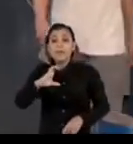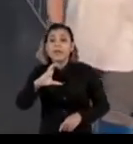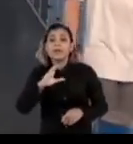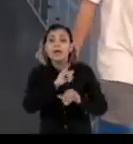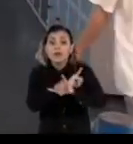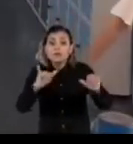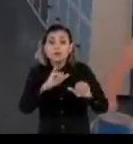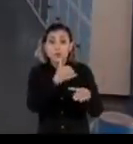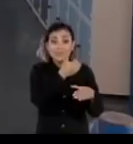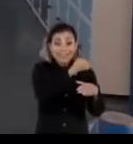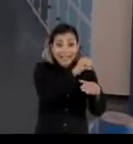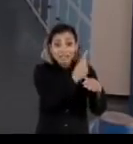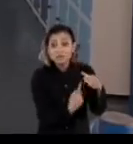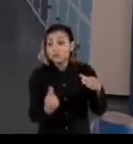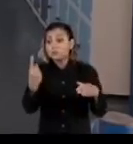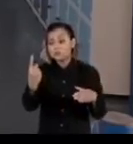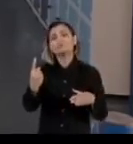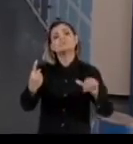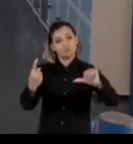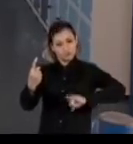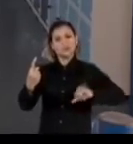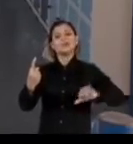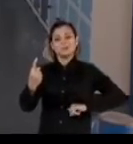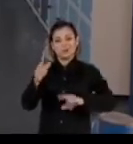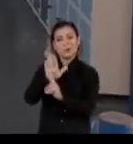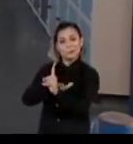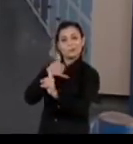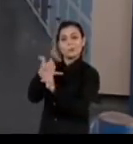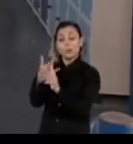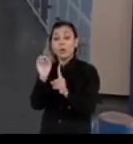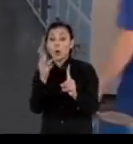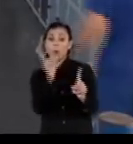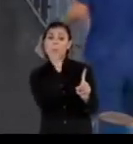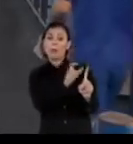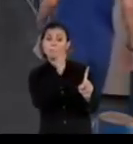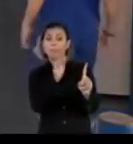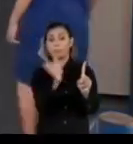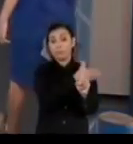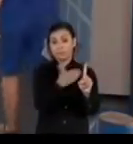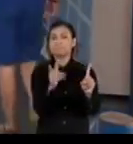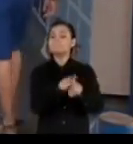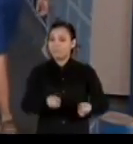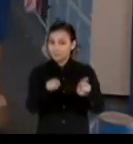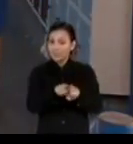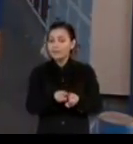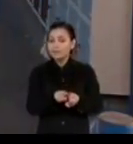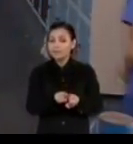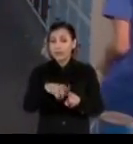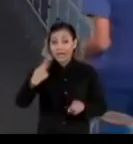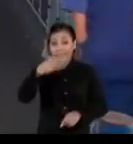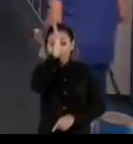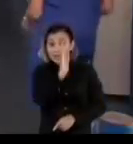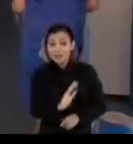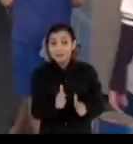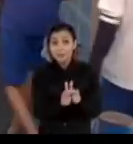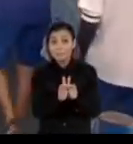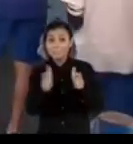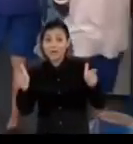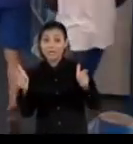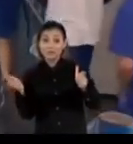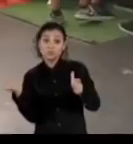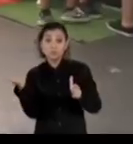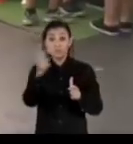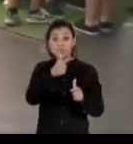pelo menos um já sofreu algum tipo de bullying, tanto físico ou mesmo verbal. O bullying no Brasil é 2 vezes maior do que a